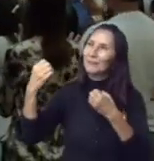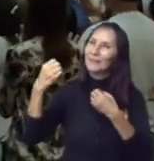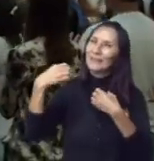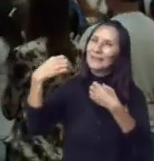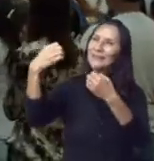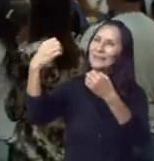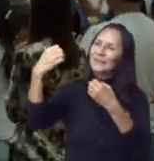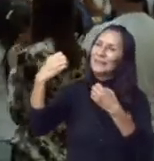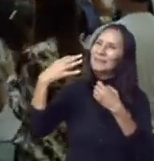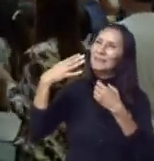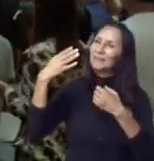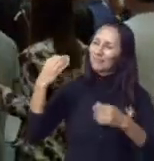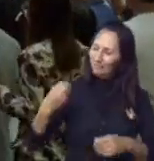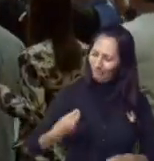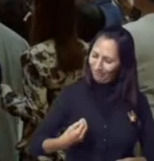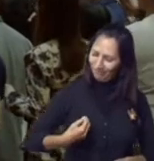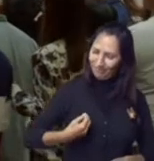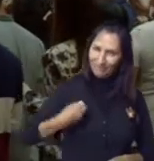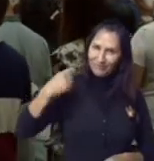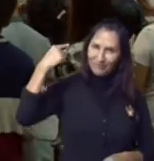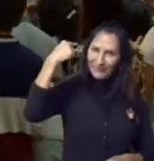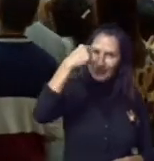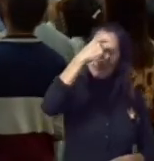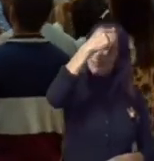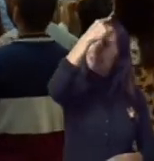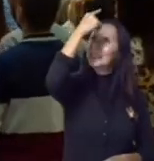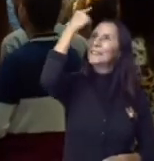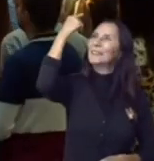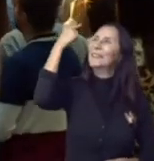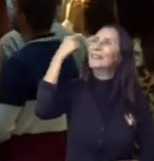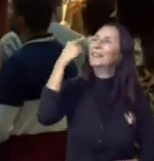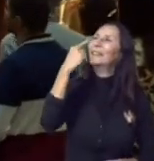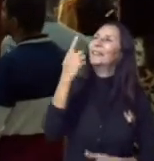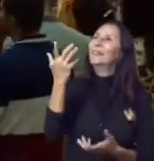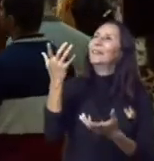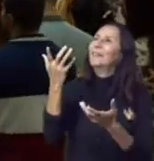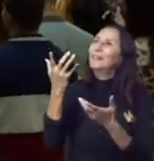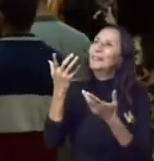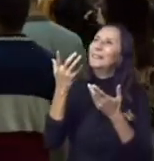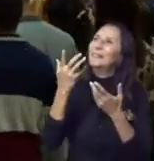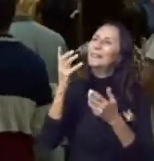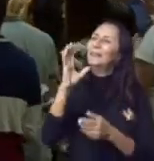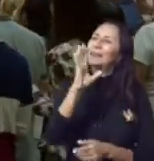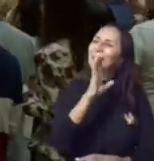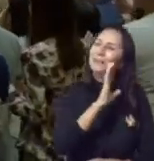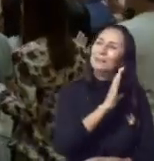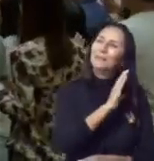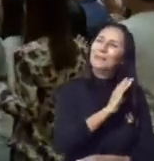também. Me ensina a ter santidade. Mas tocando, vem fazer essa oração. Quero amar.